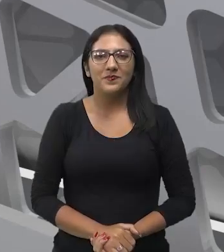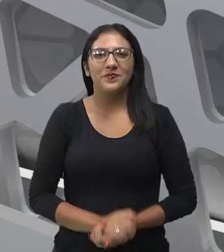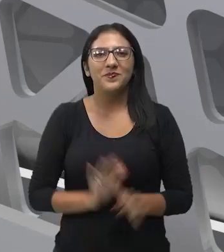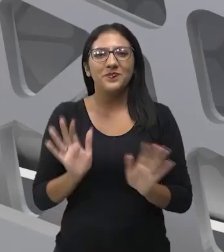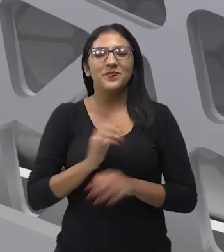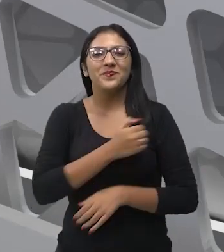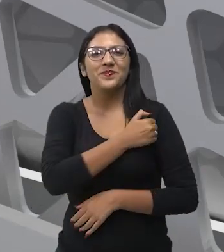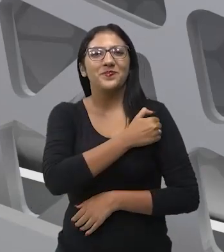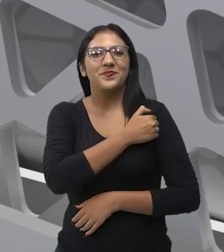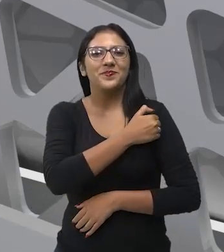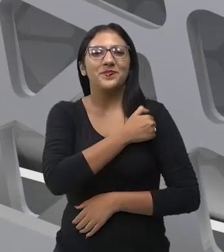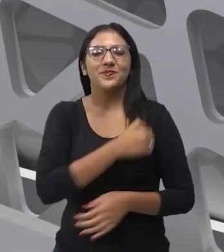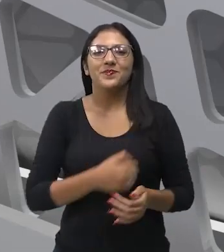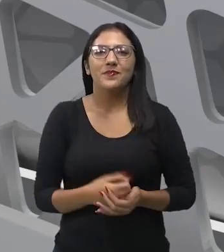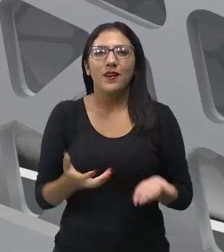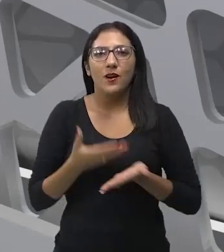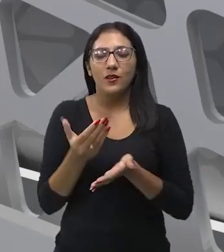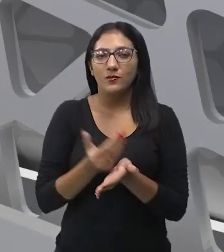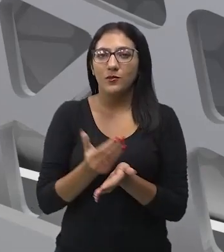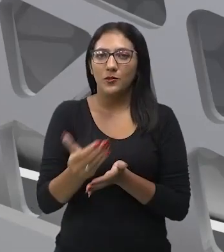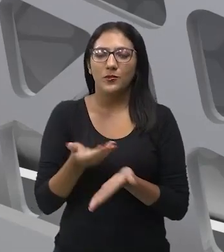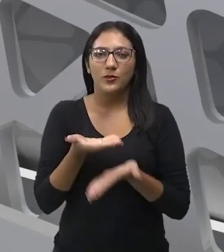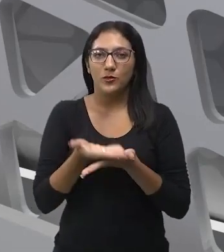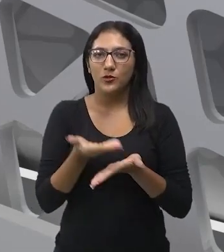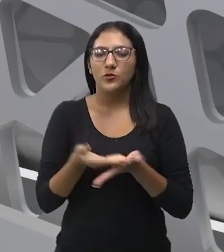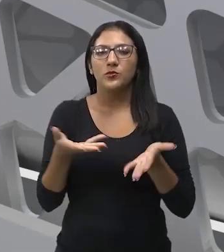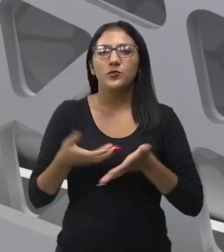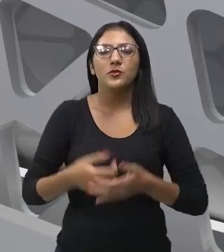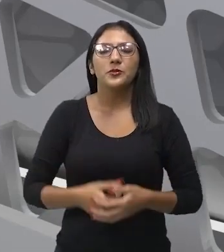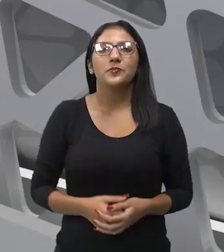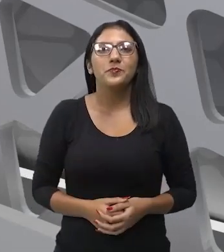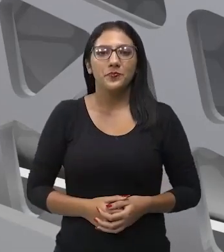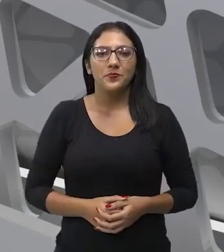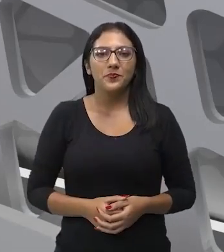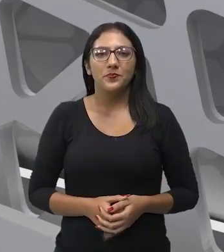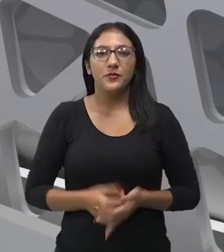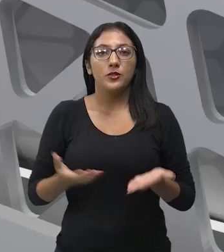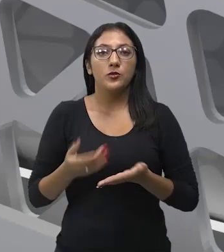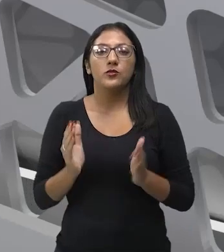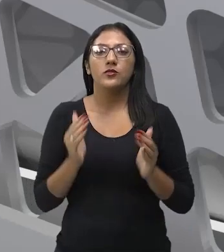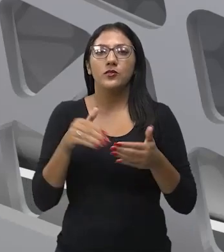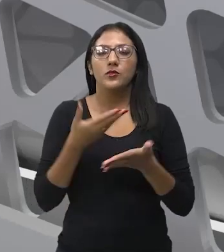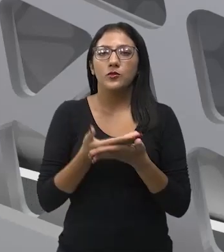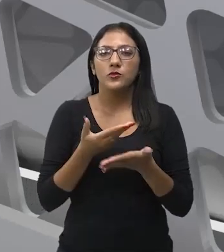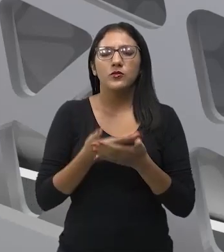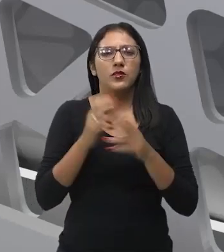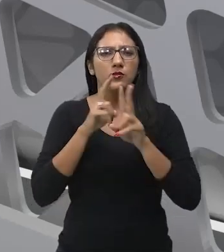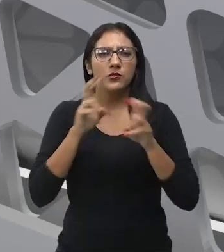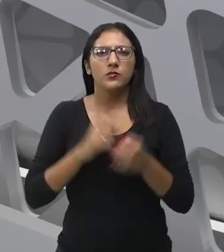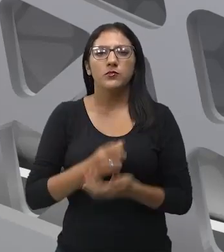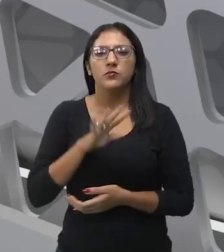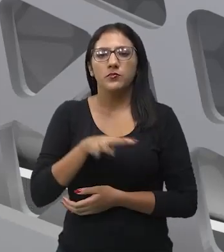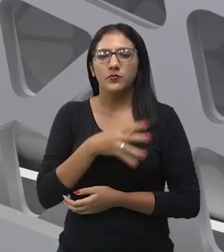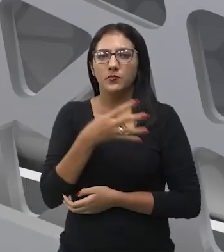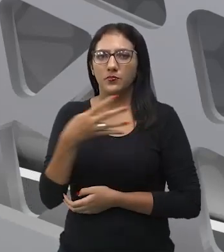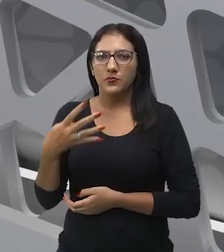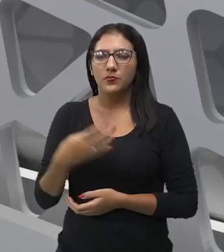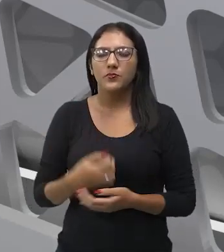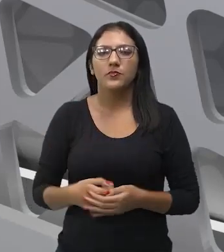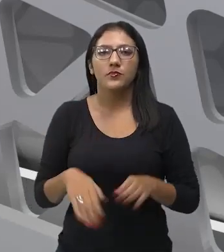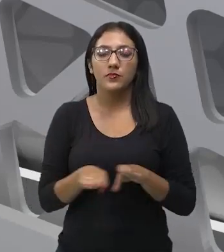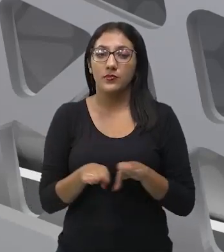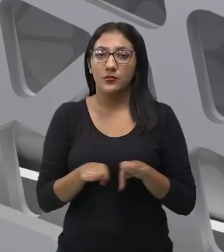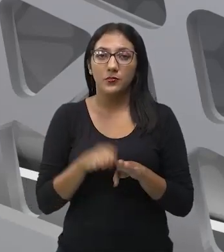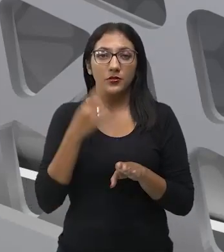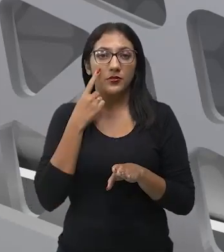Olá, alunos! Vamos então dar início aqui à nossa aula de hoje. Hoje a gente vai falar de tabela e também